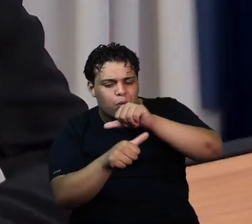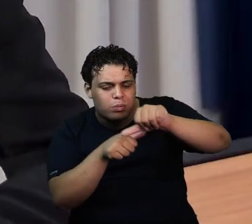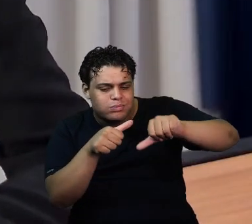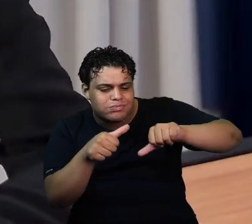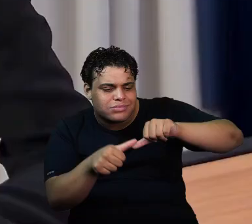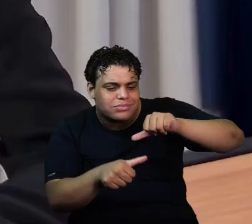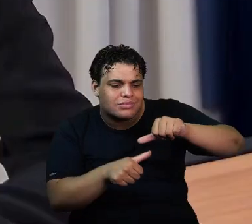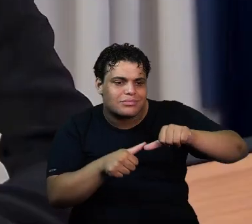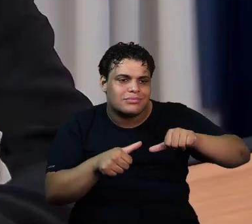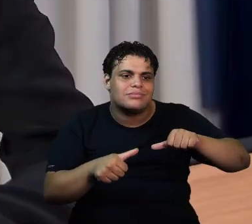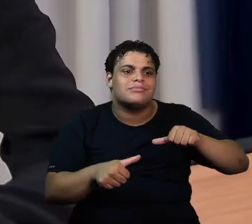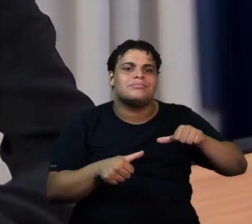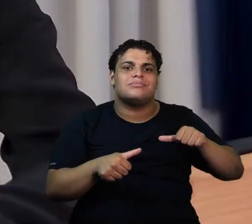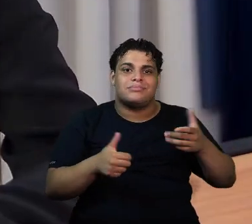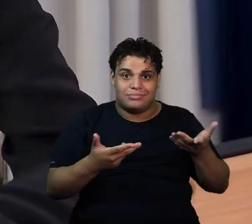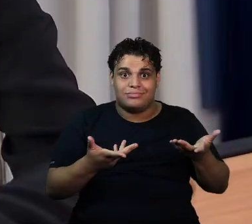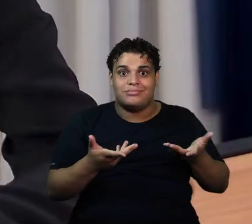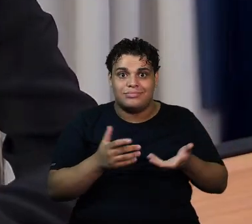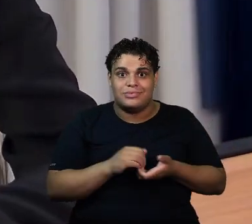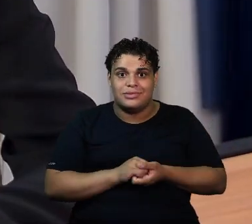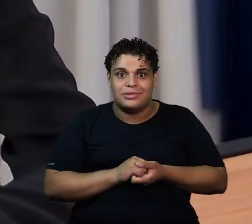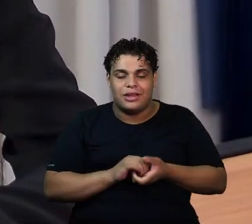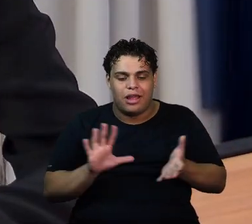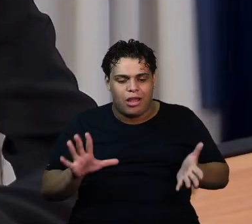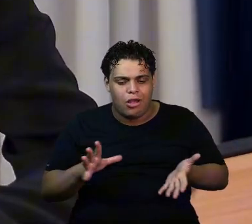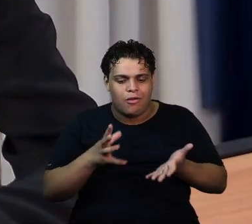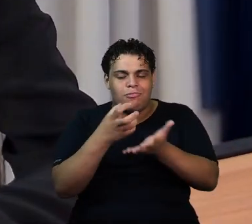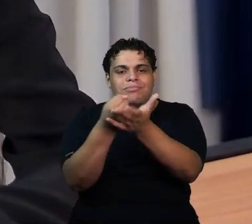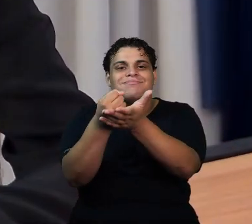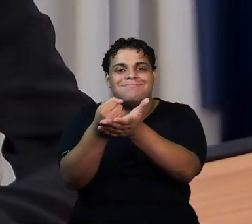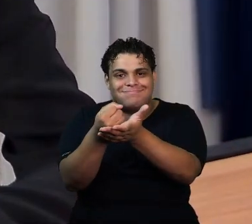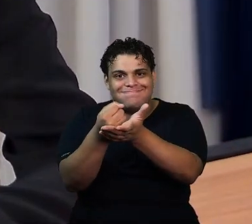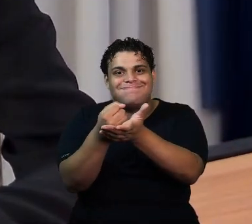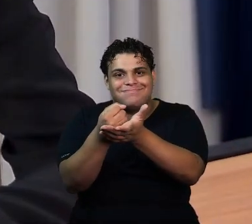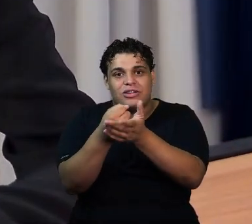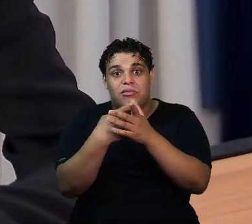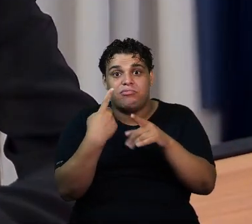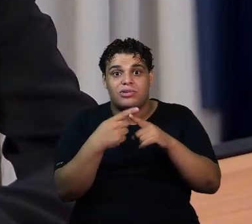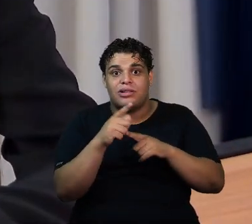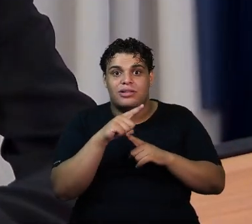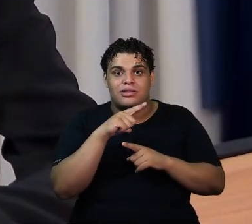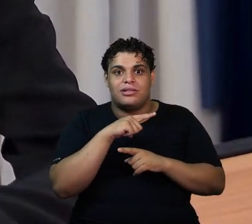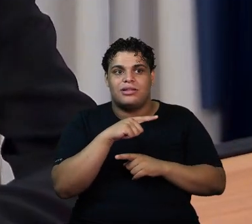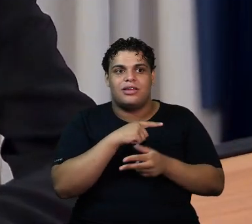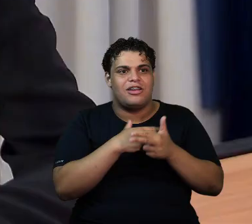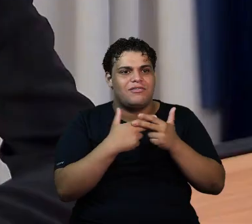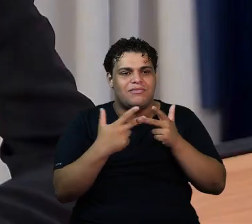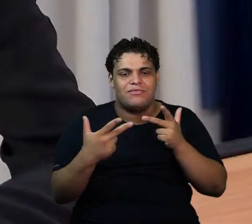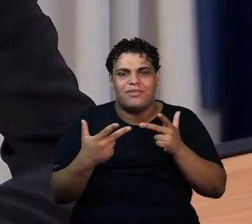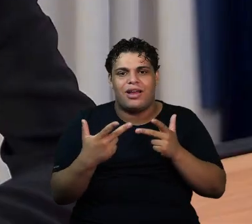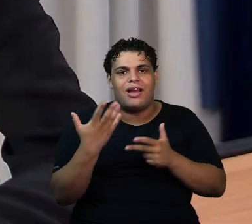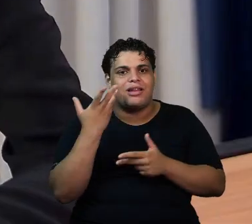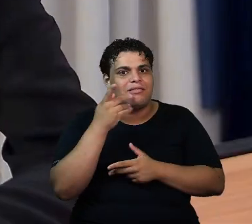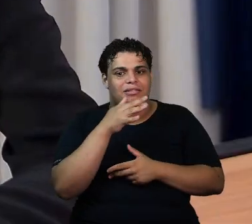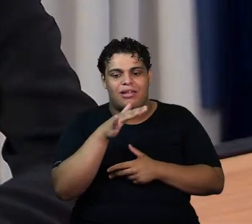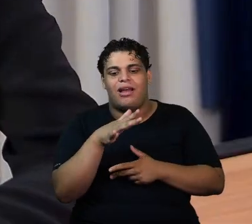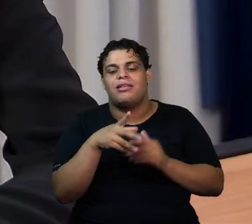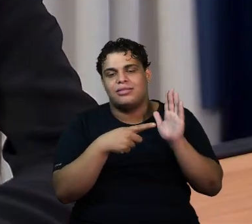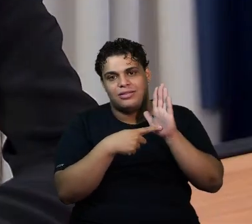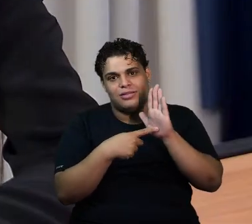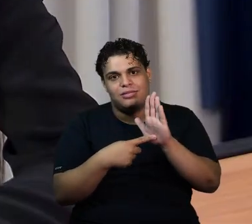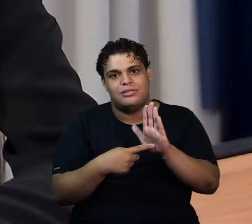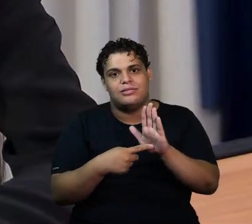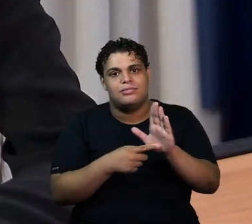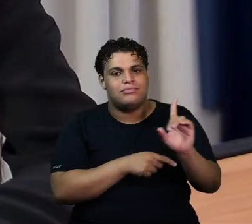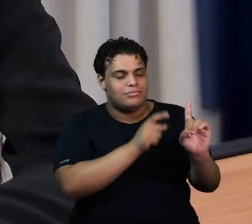o reino de Azúlia, porque existe um exército de pessoas, de crianças que vão ajudá-lo, né? Os personagens